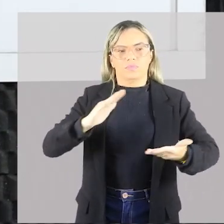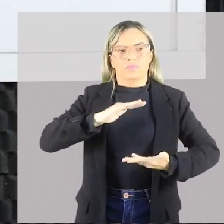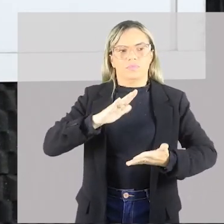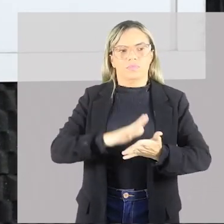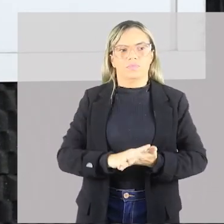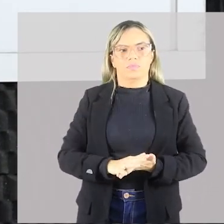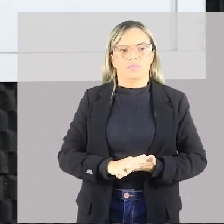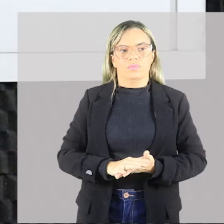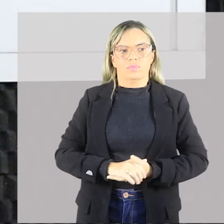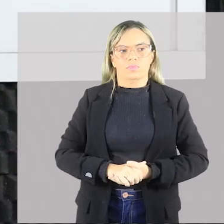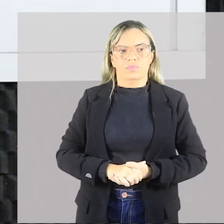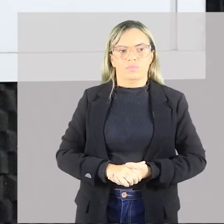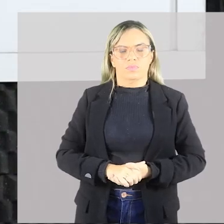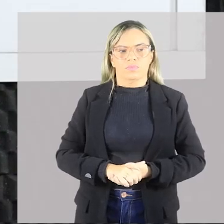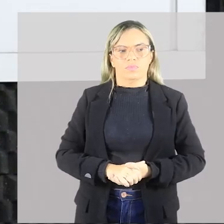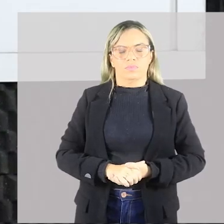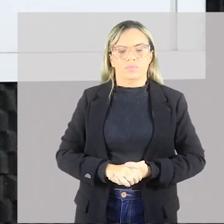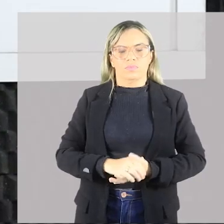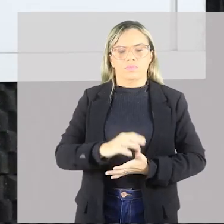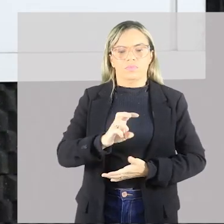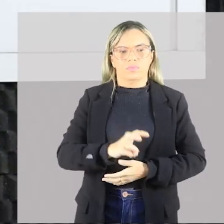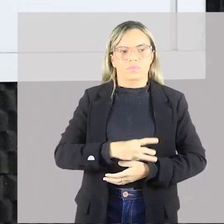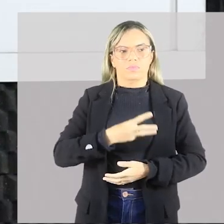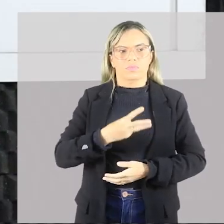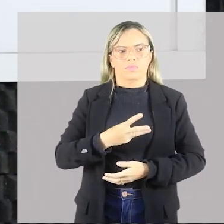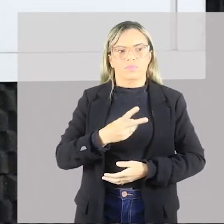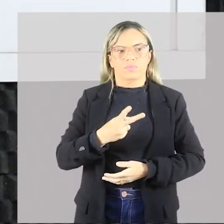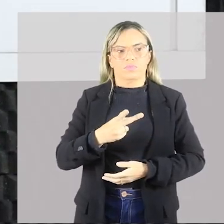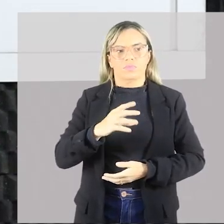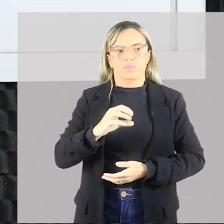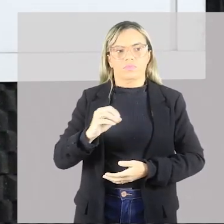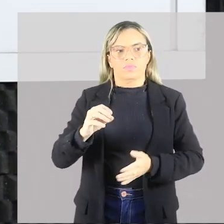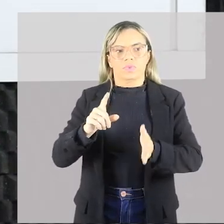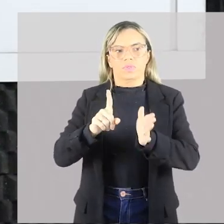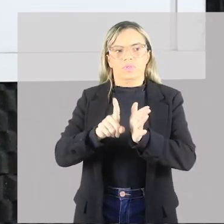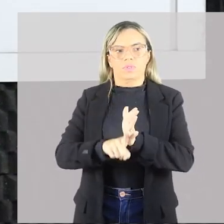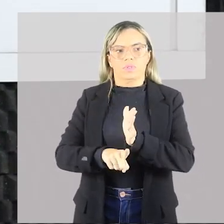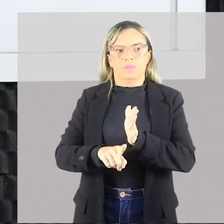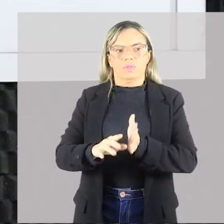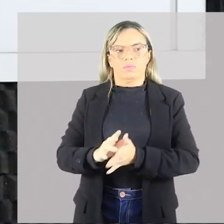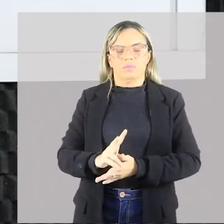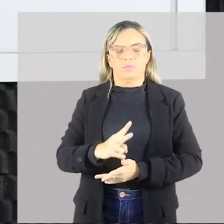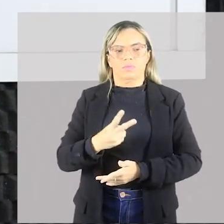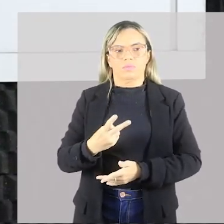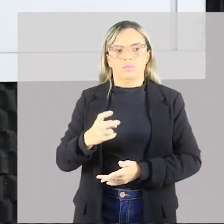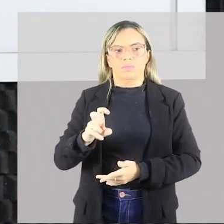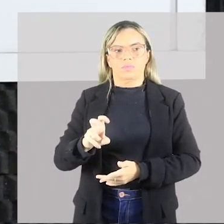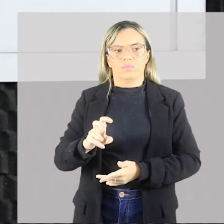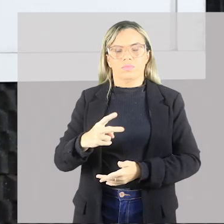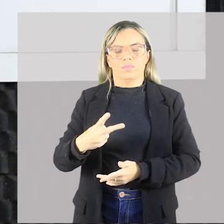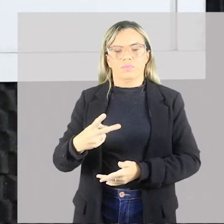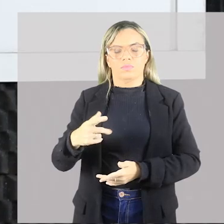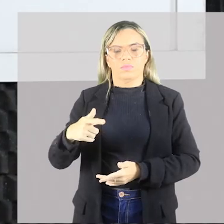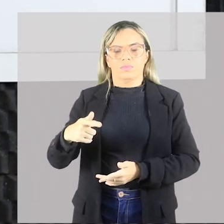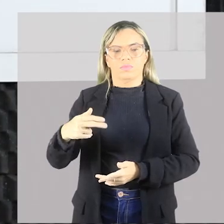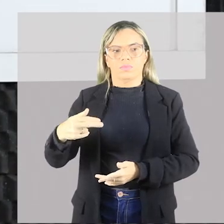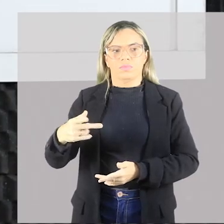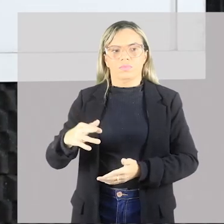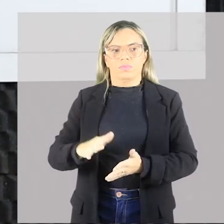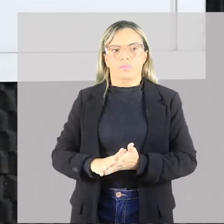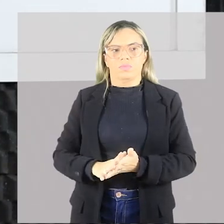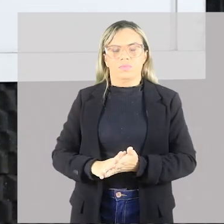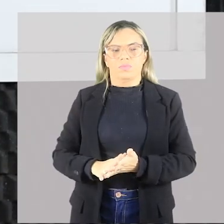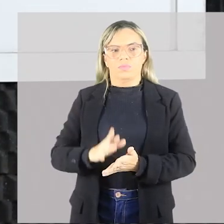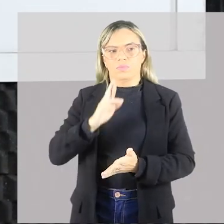3.200 menos 2.527. Você vai encontrar